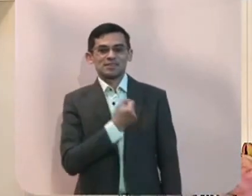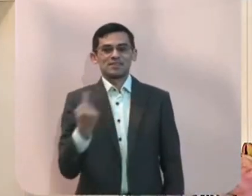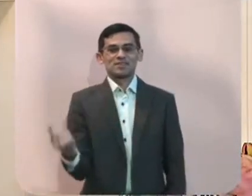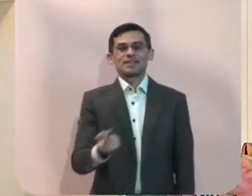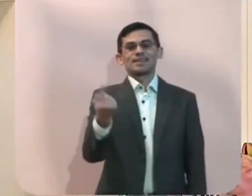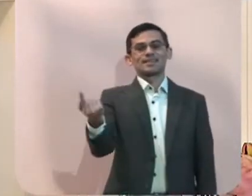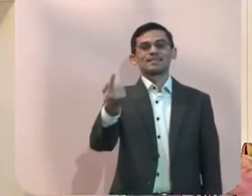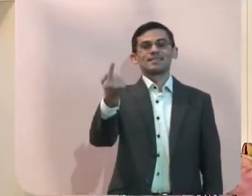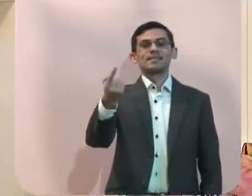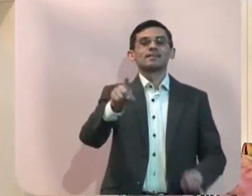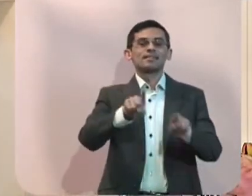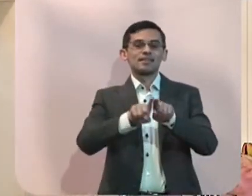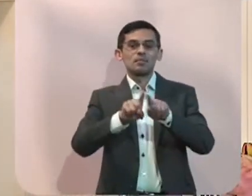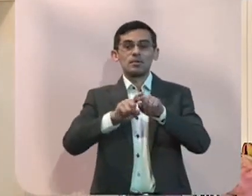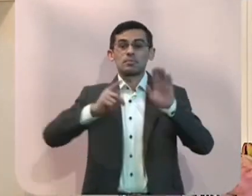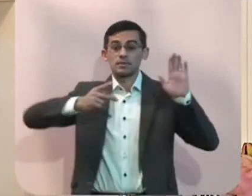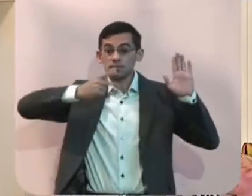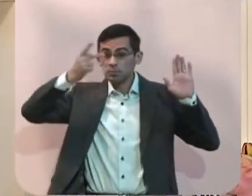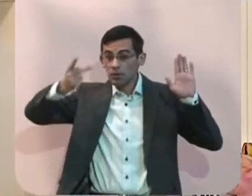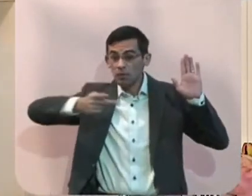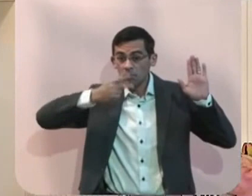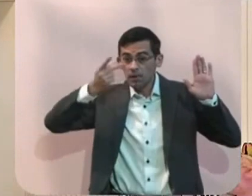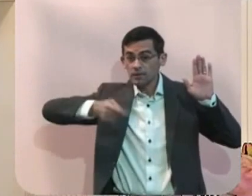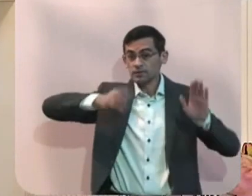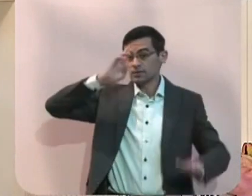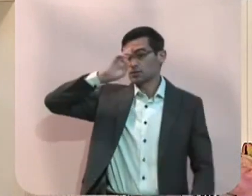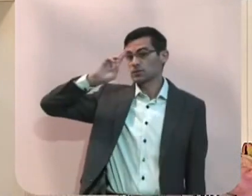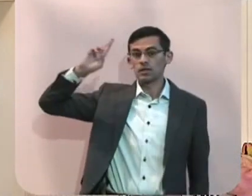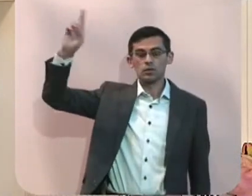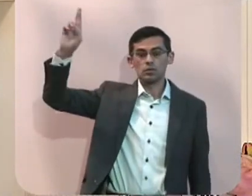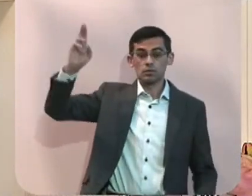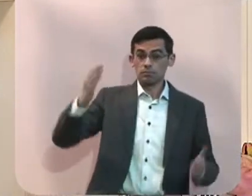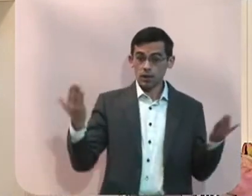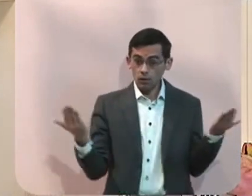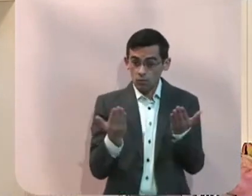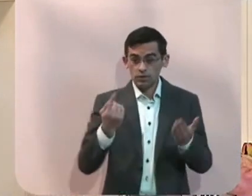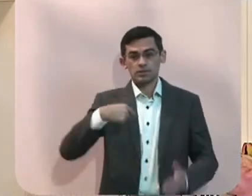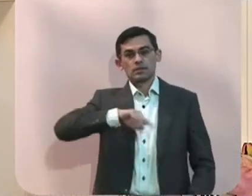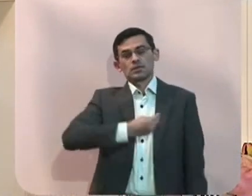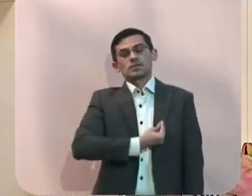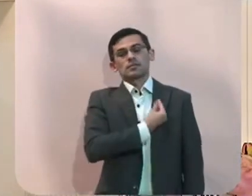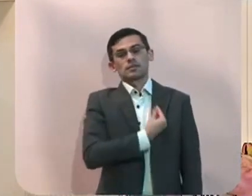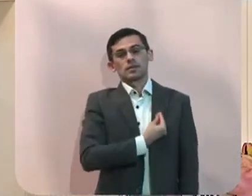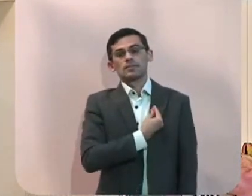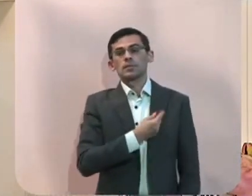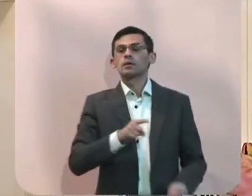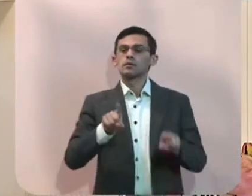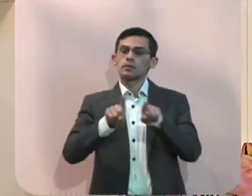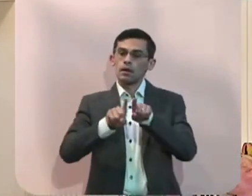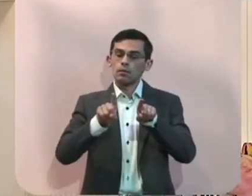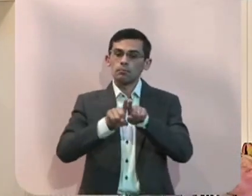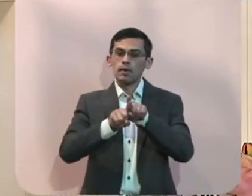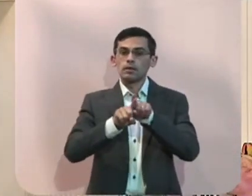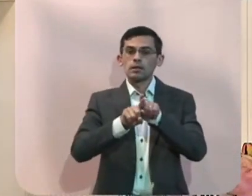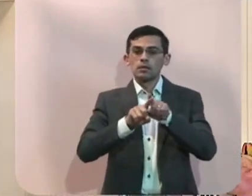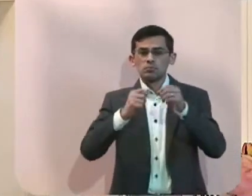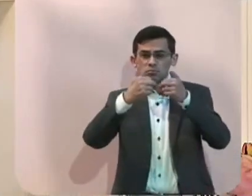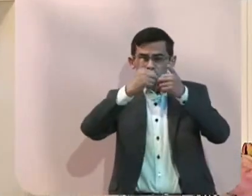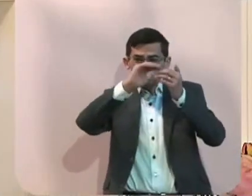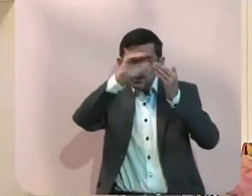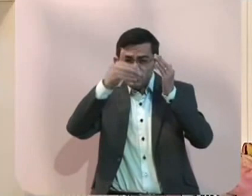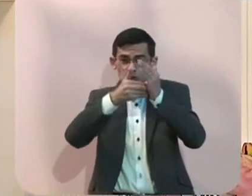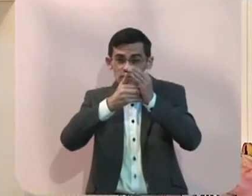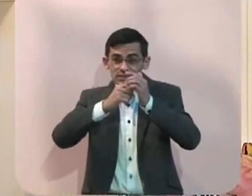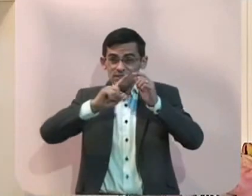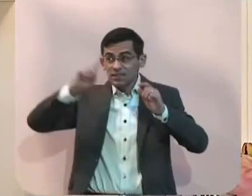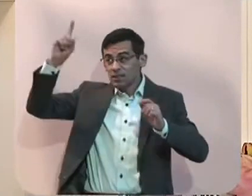eterna, para as promessas do Senhor para hoje na nossa vida, como também para as obras que Ele